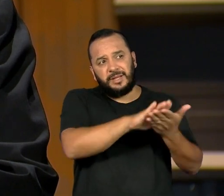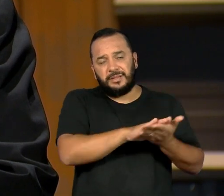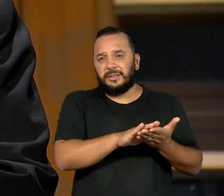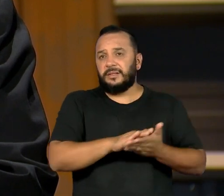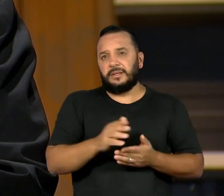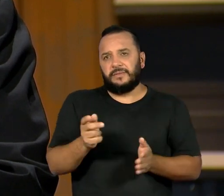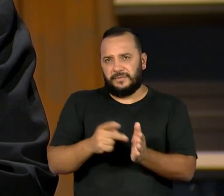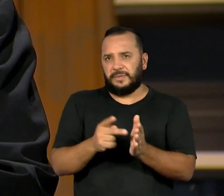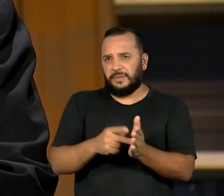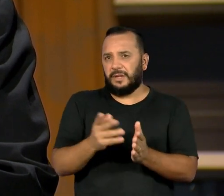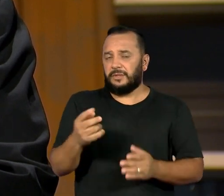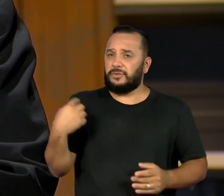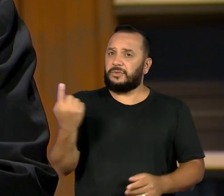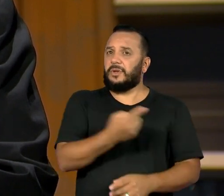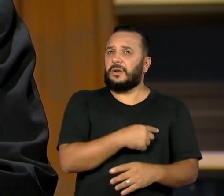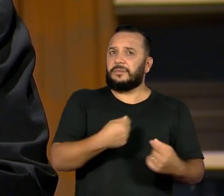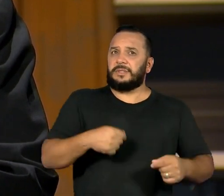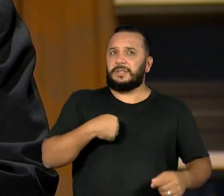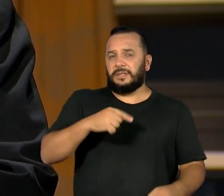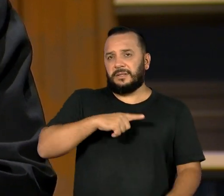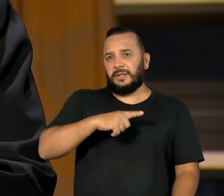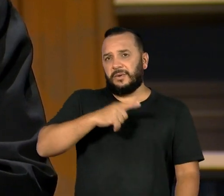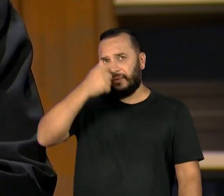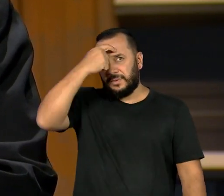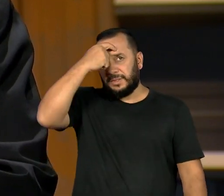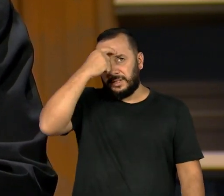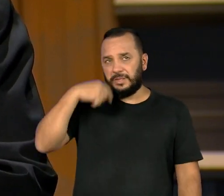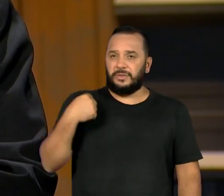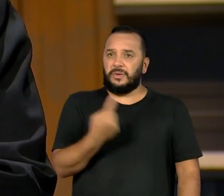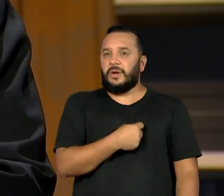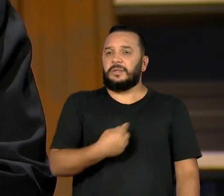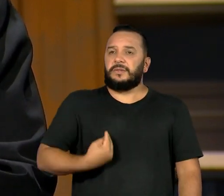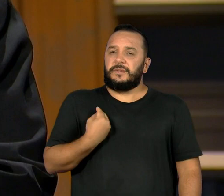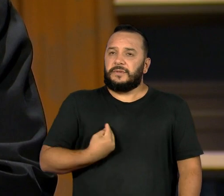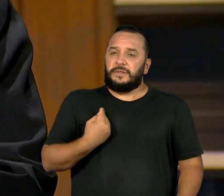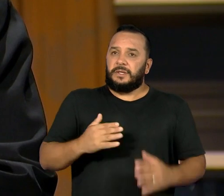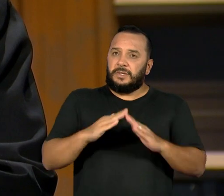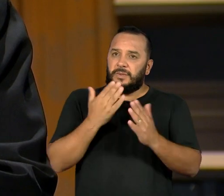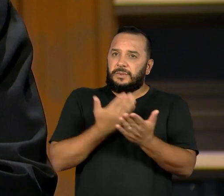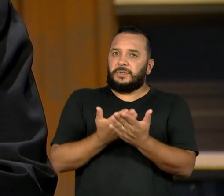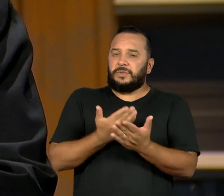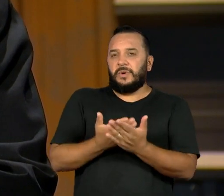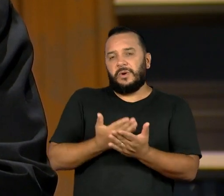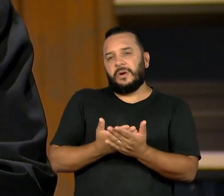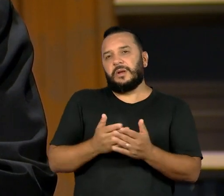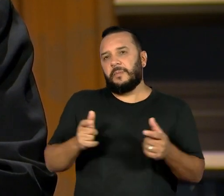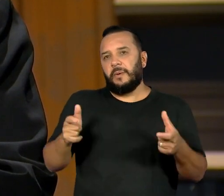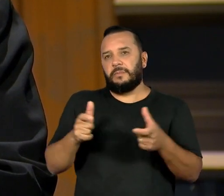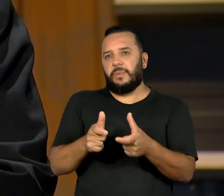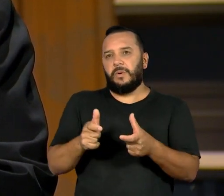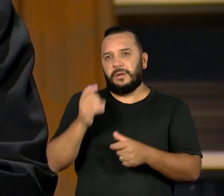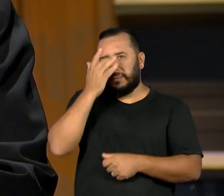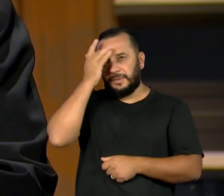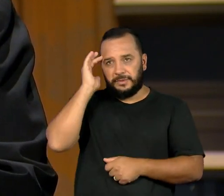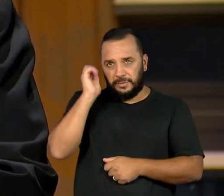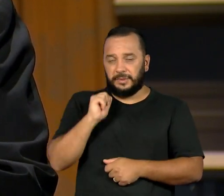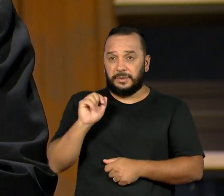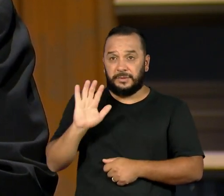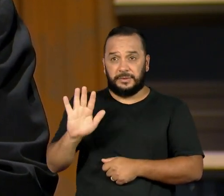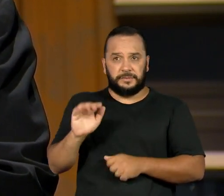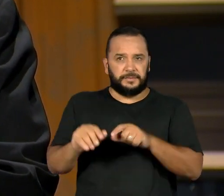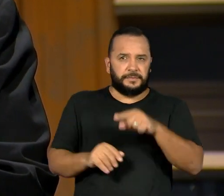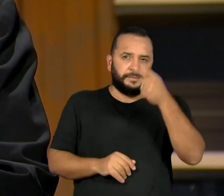essa consciência porque a gente já vivia numa escola que era para poucos, né? Mas quando você